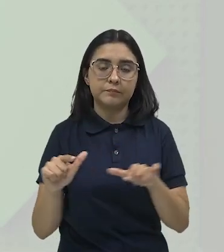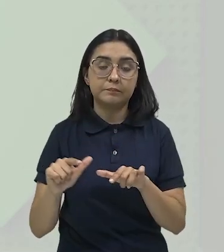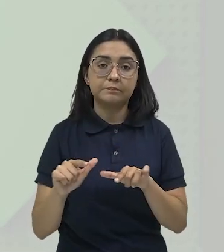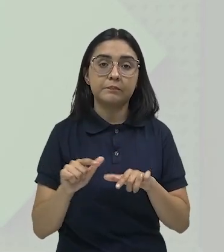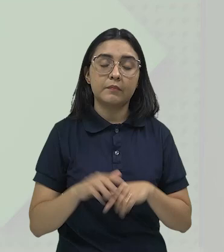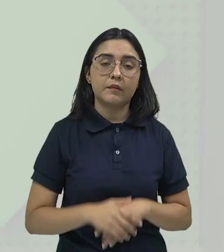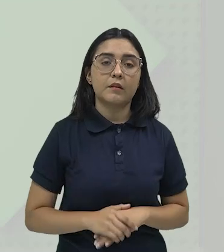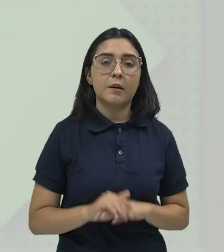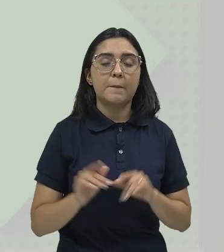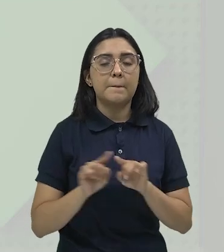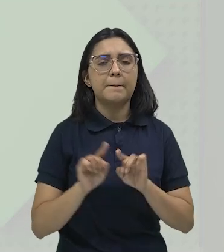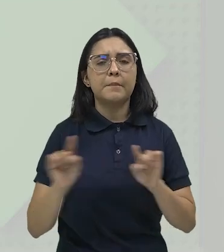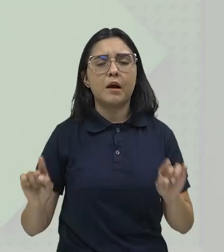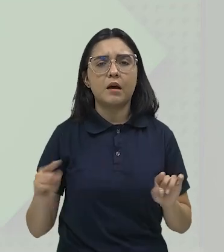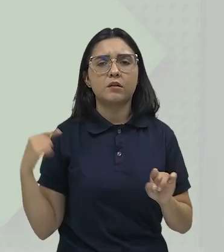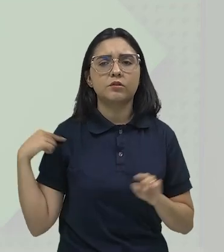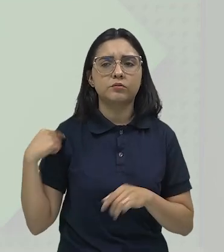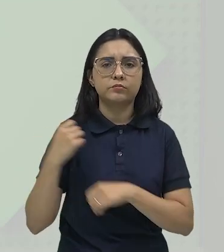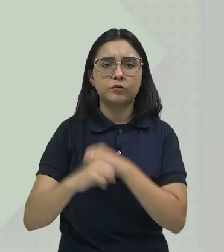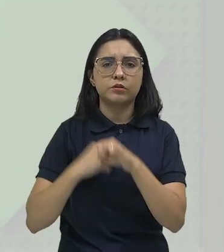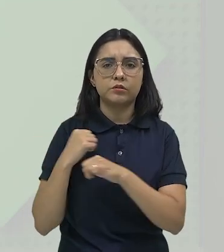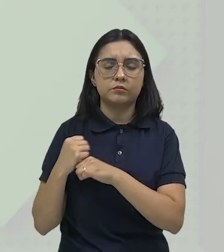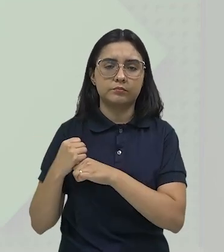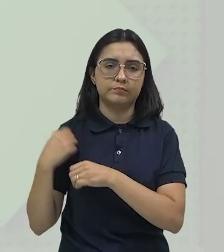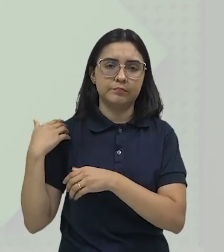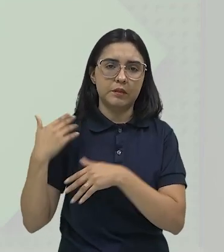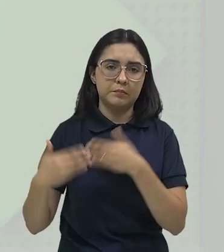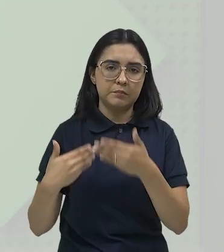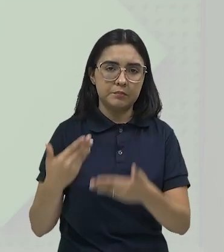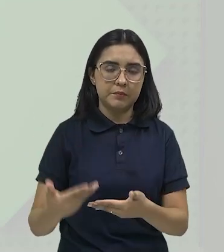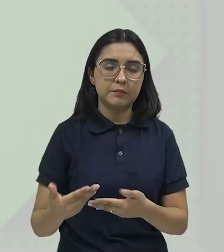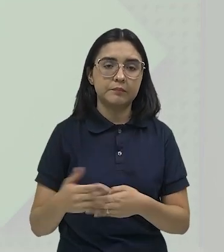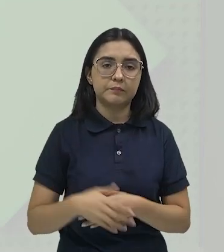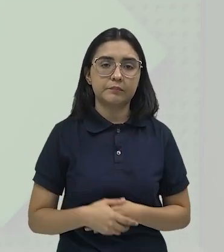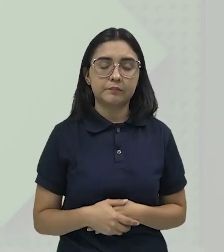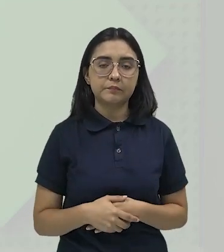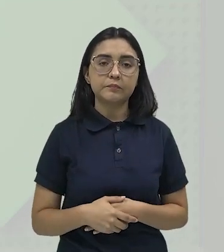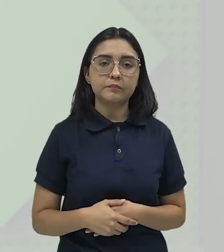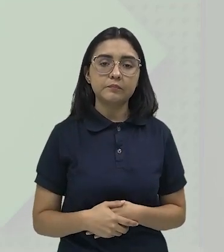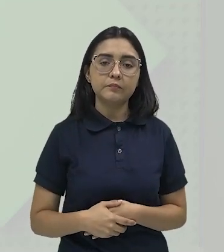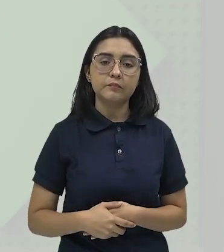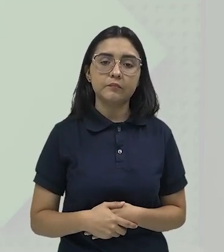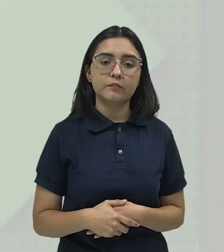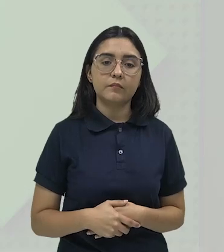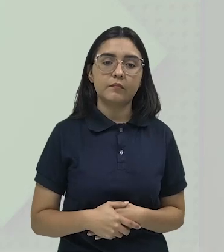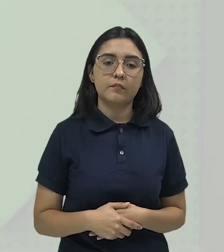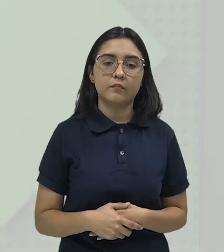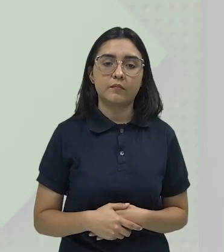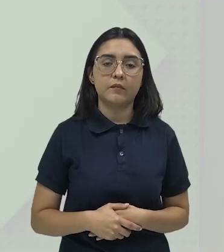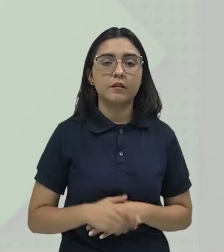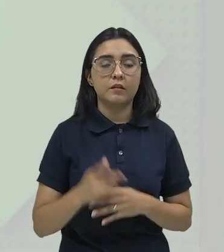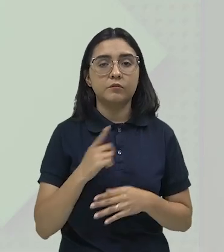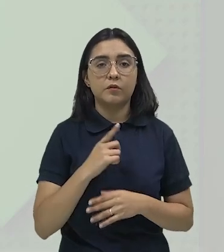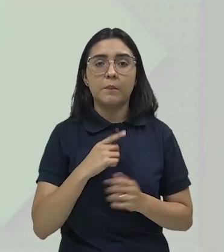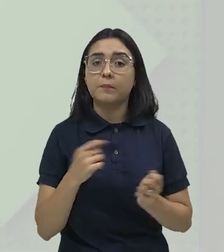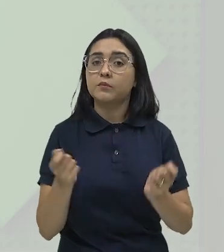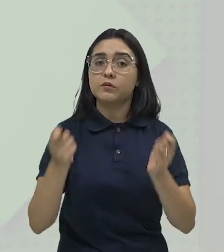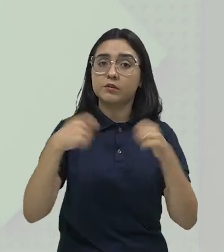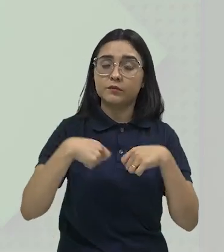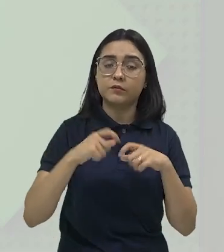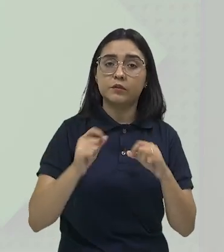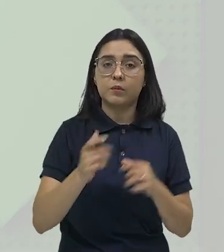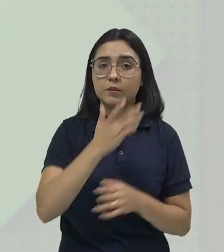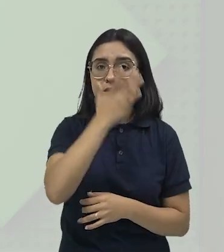aí, com o passar dos anos, se tornou algo mais viável, onde